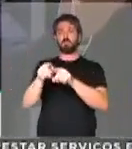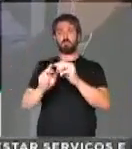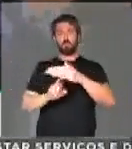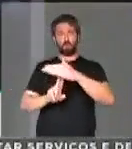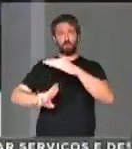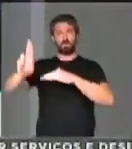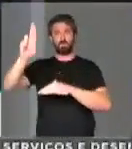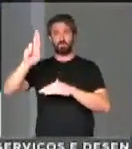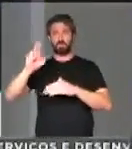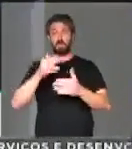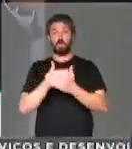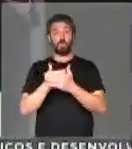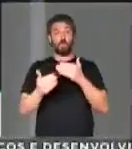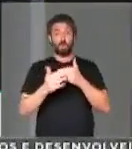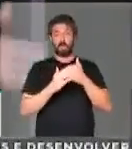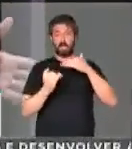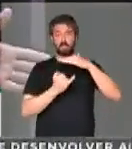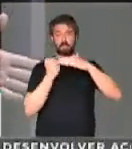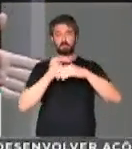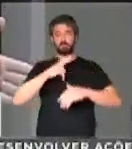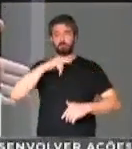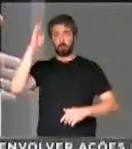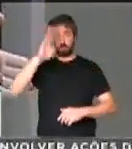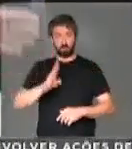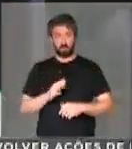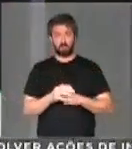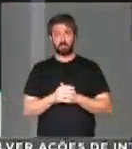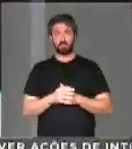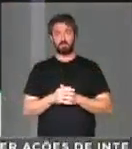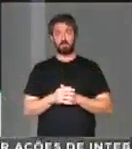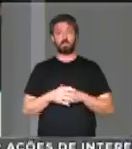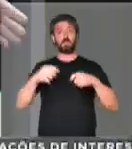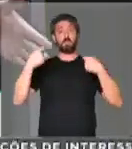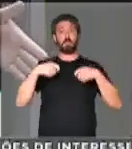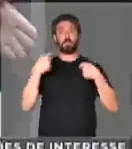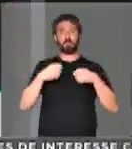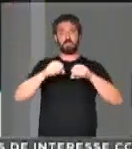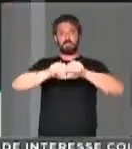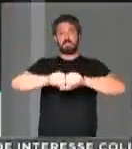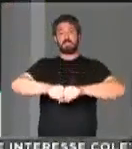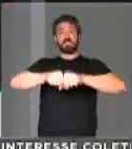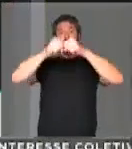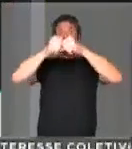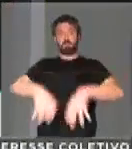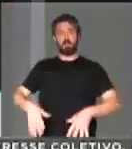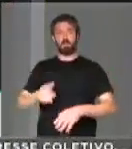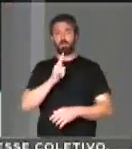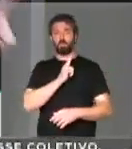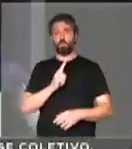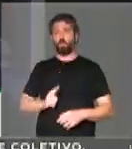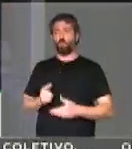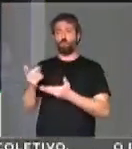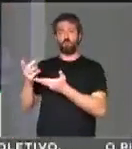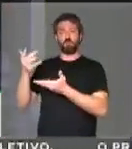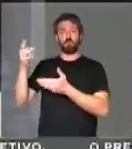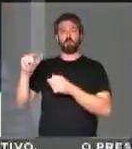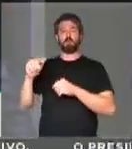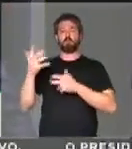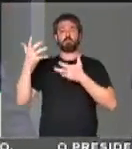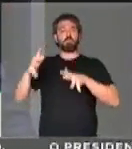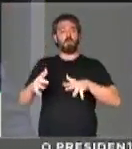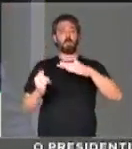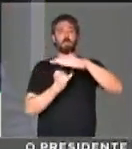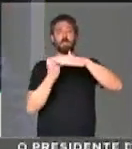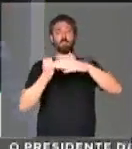universidades. Qualquer instituição que exista no Brasil precisa ser destruída por um governo que não quer instituições de